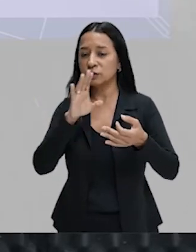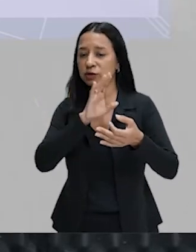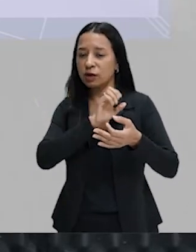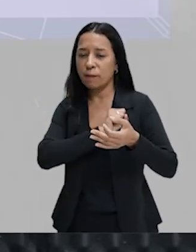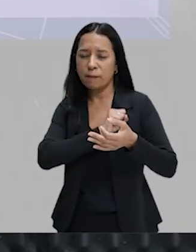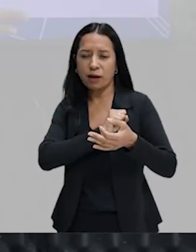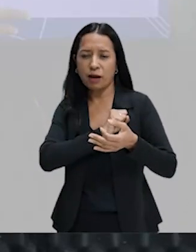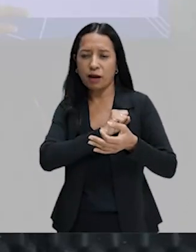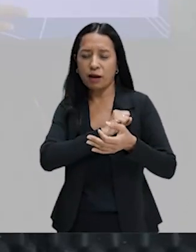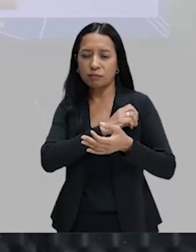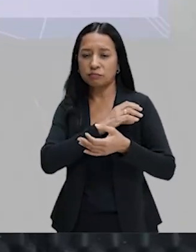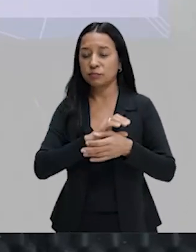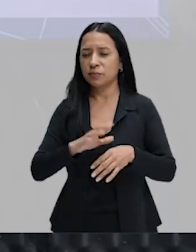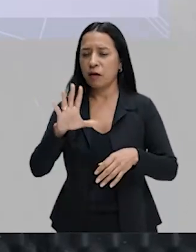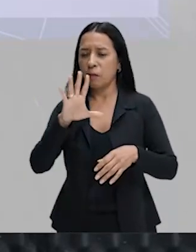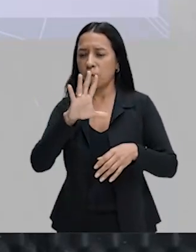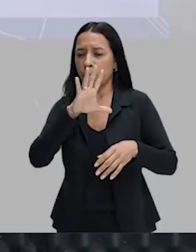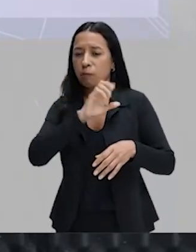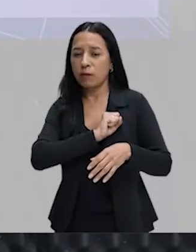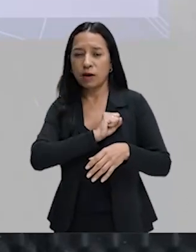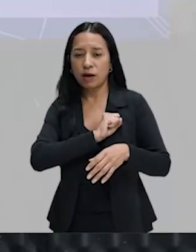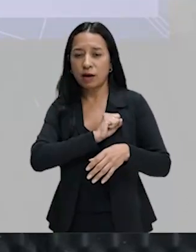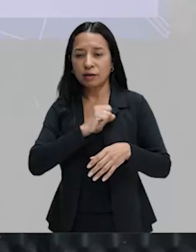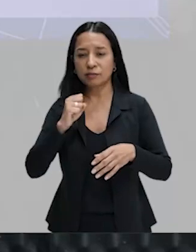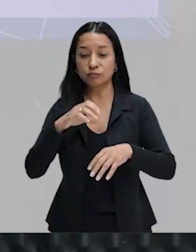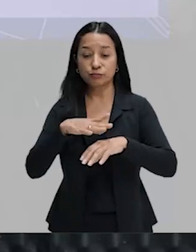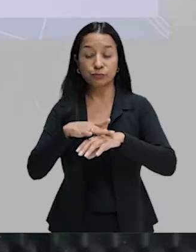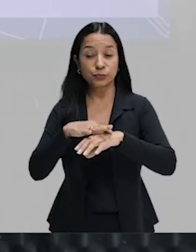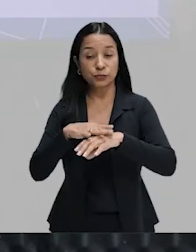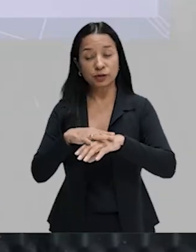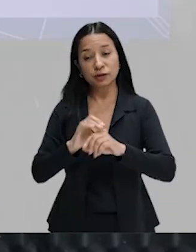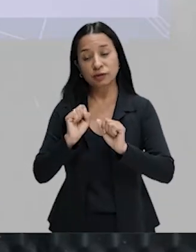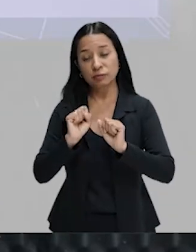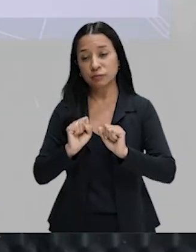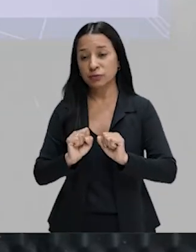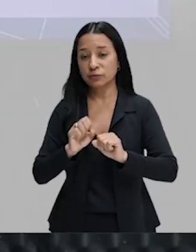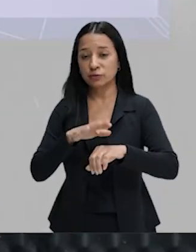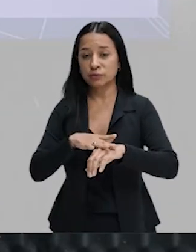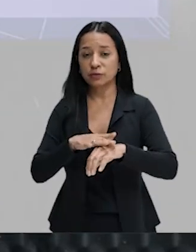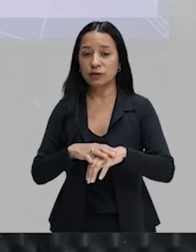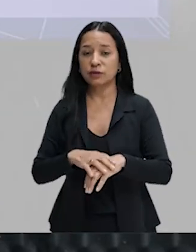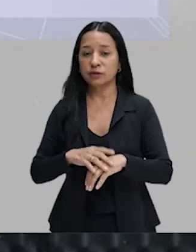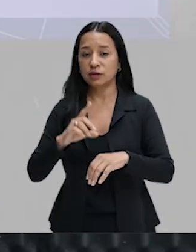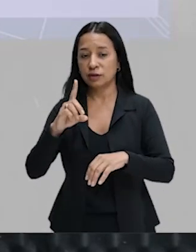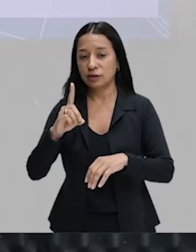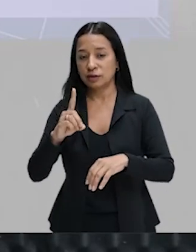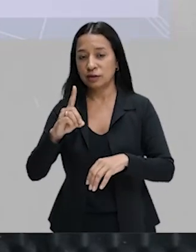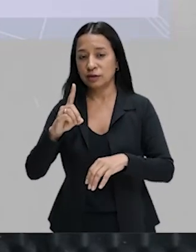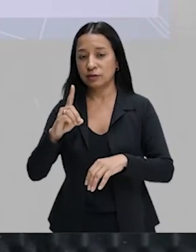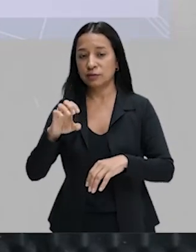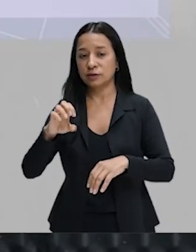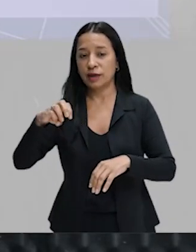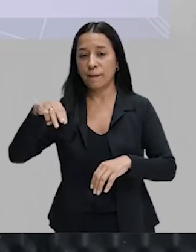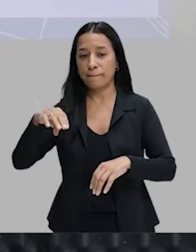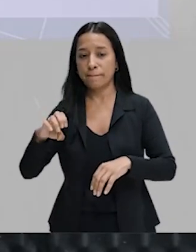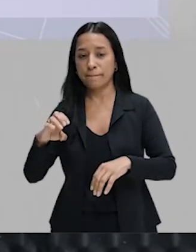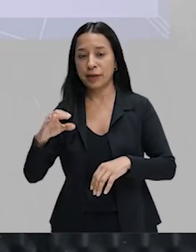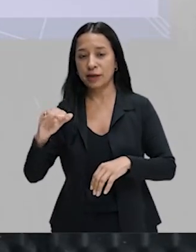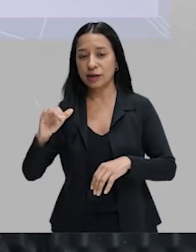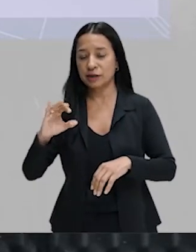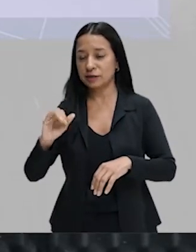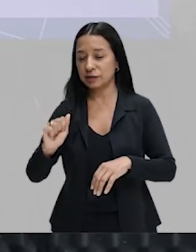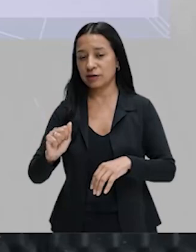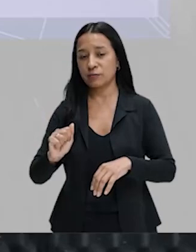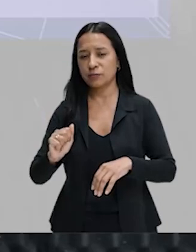amar demais é um caso de doença, é um caso de demência. O amor